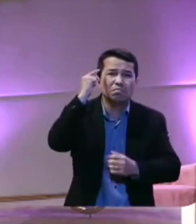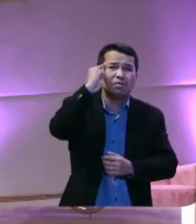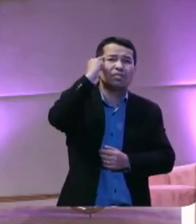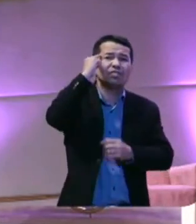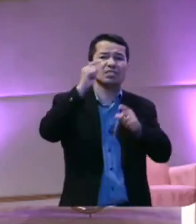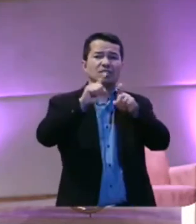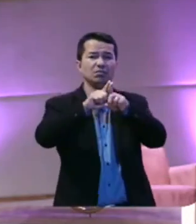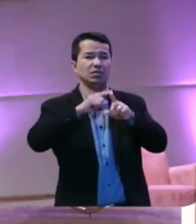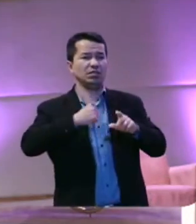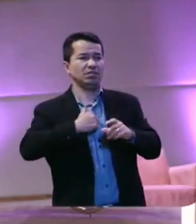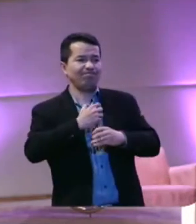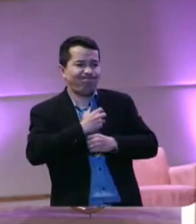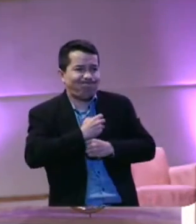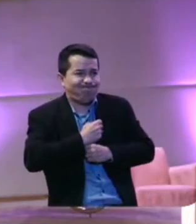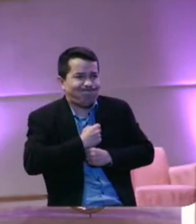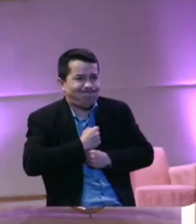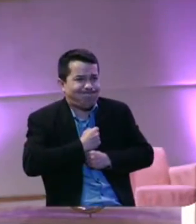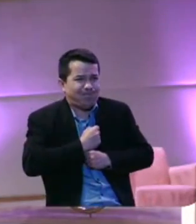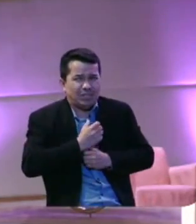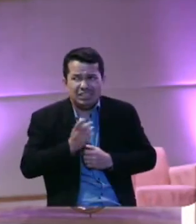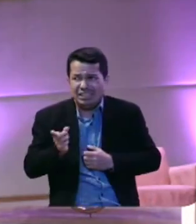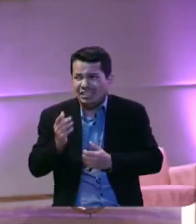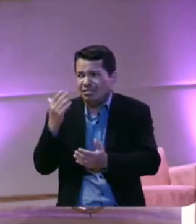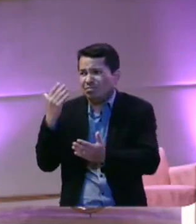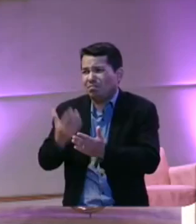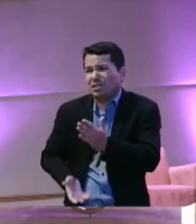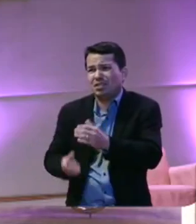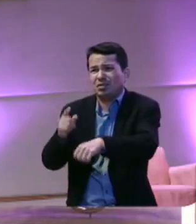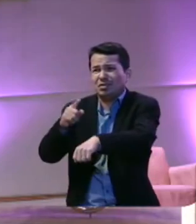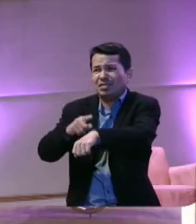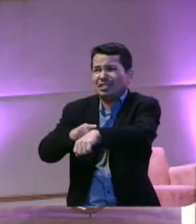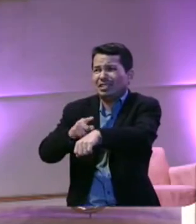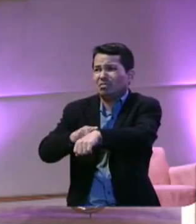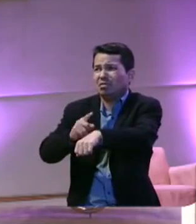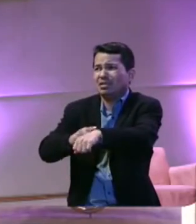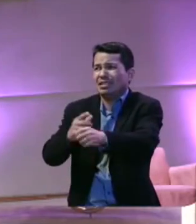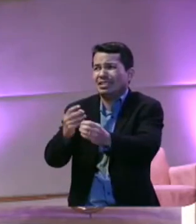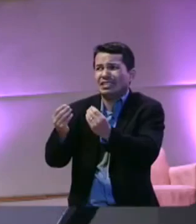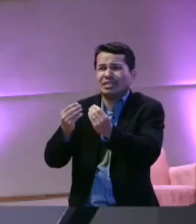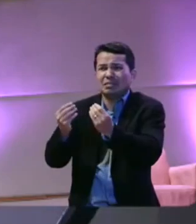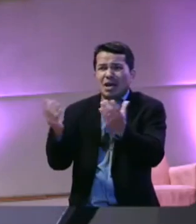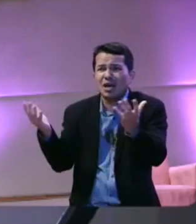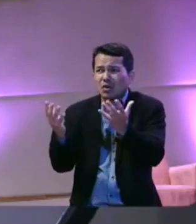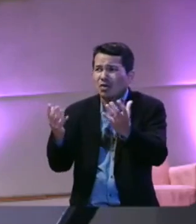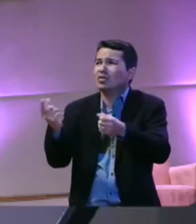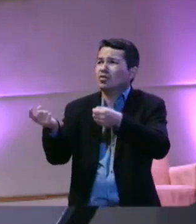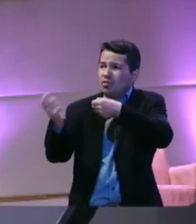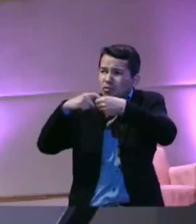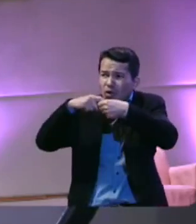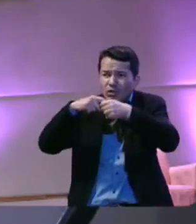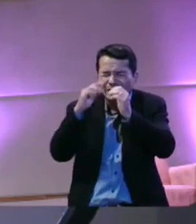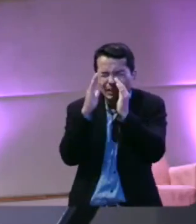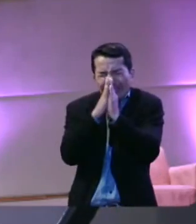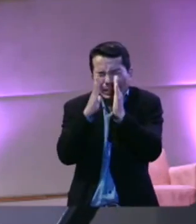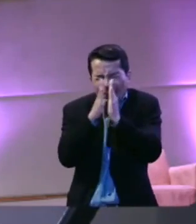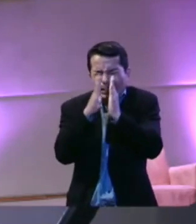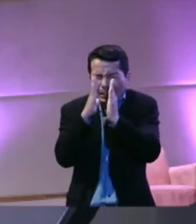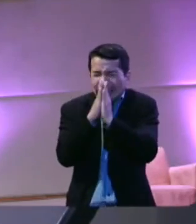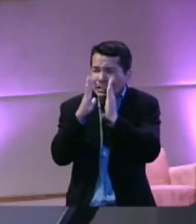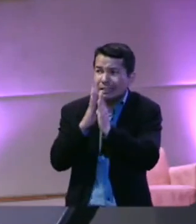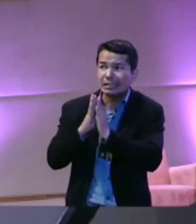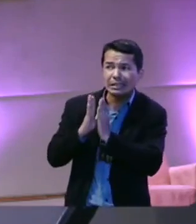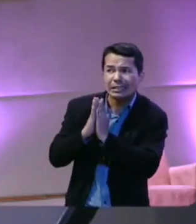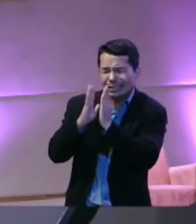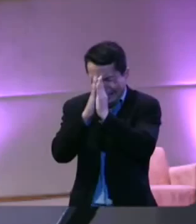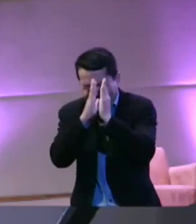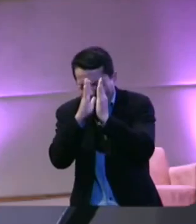pensar e o coração apertado e dizer: se foi, agora é me colocar na brecha para um outro tempo em que o